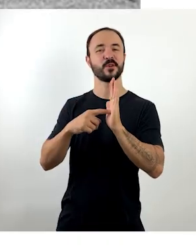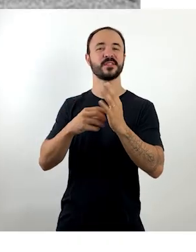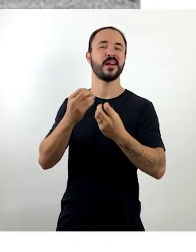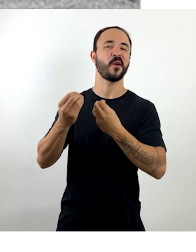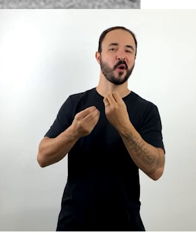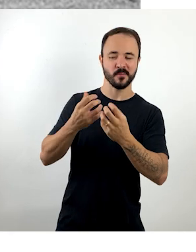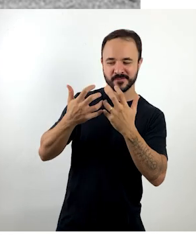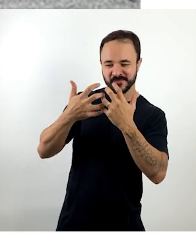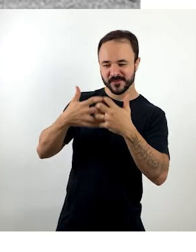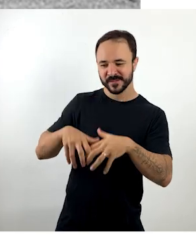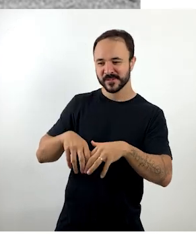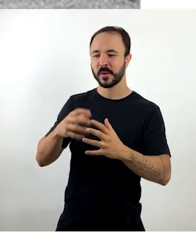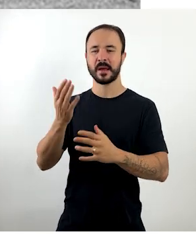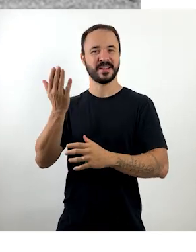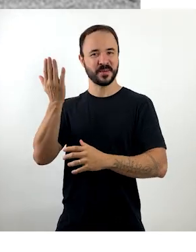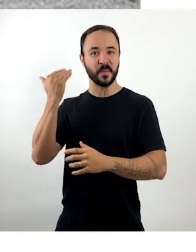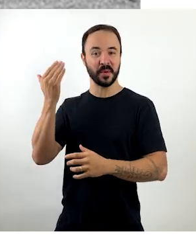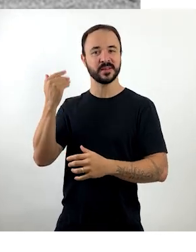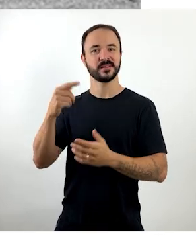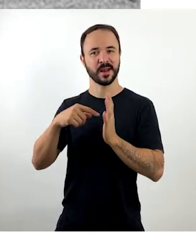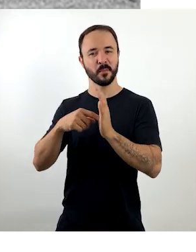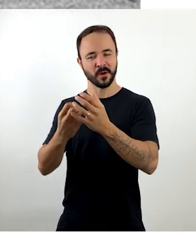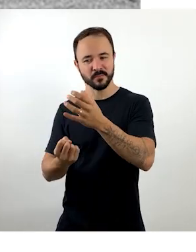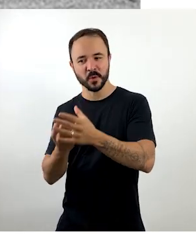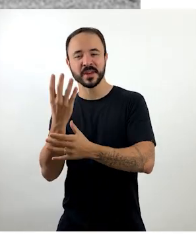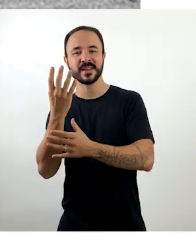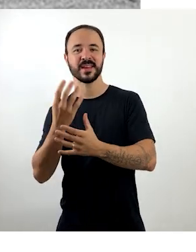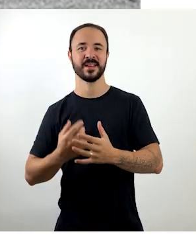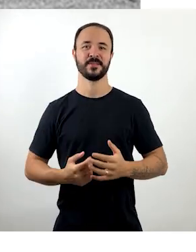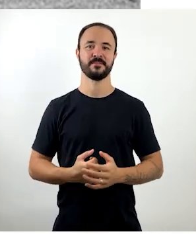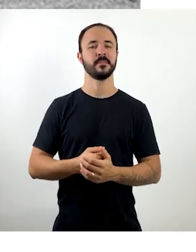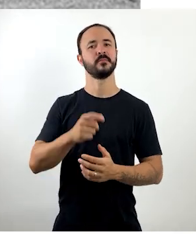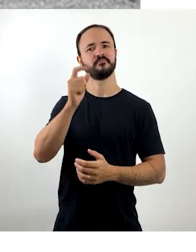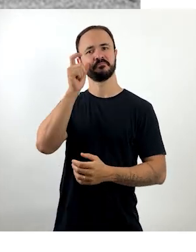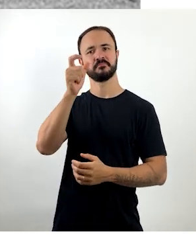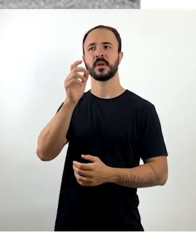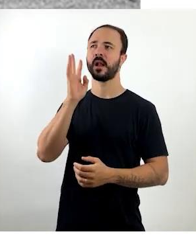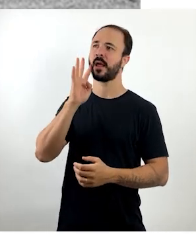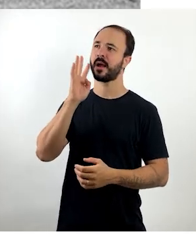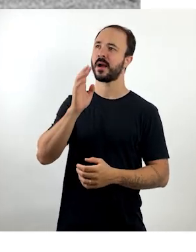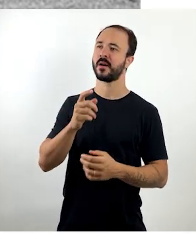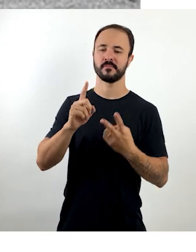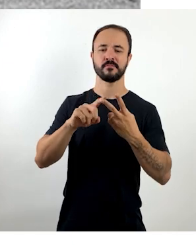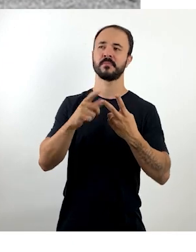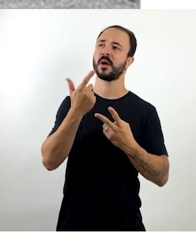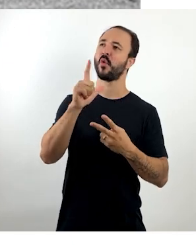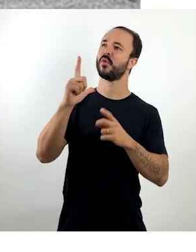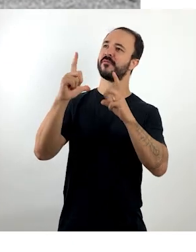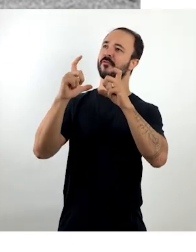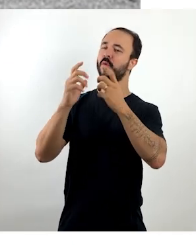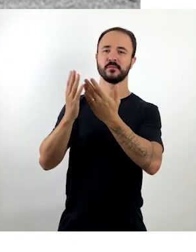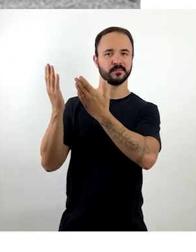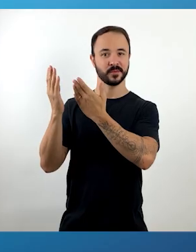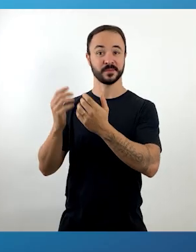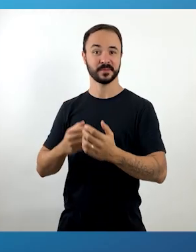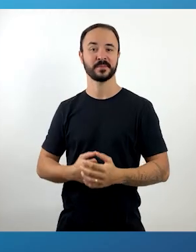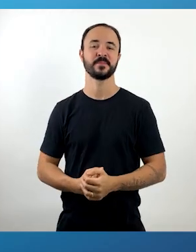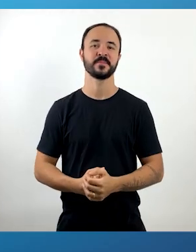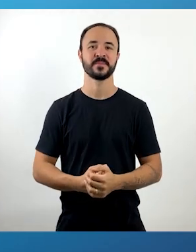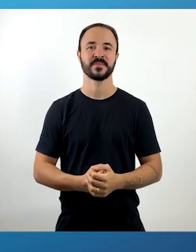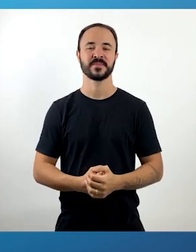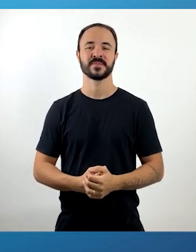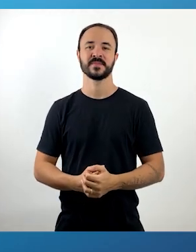eh é representar o início aí dessa modalidade Olha que interessante vou trazer uma outra imagem para